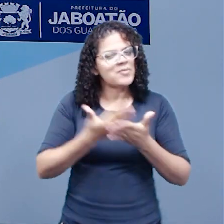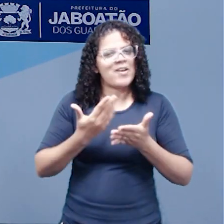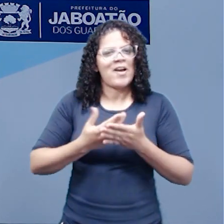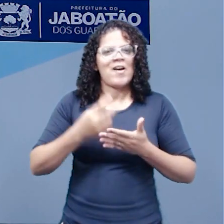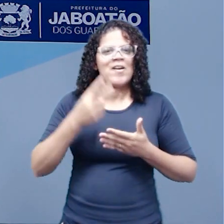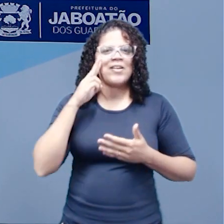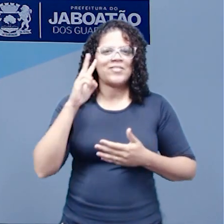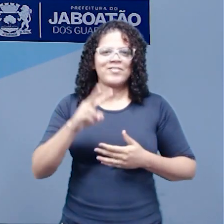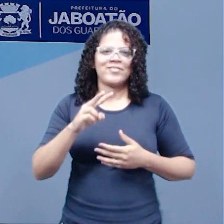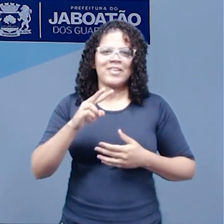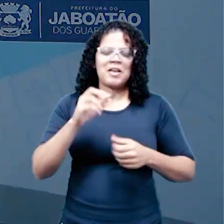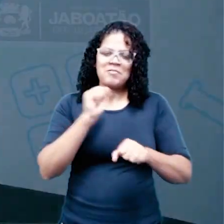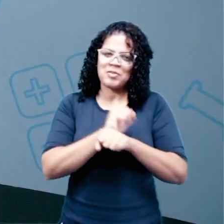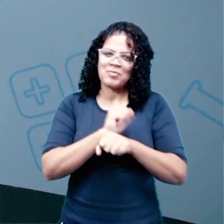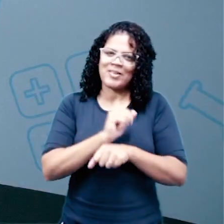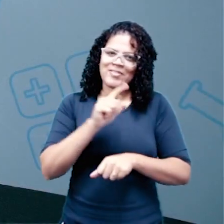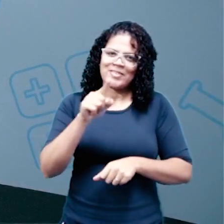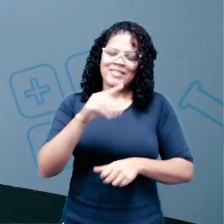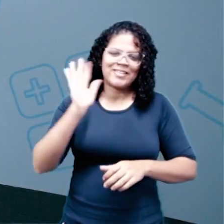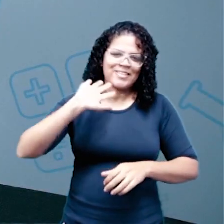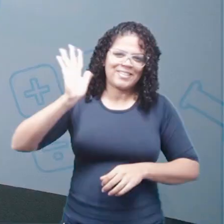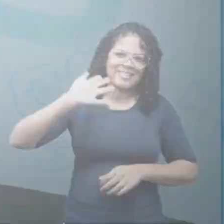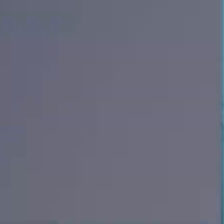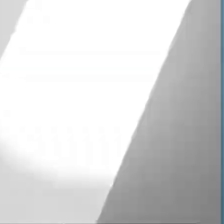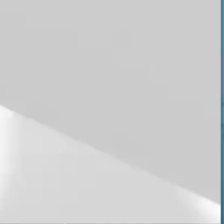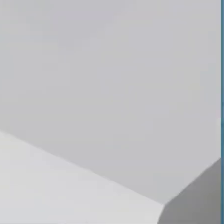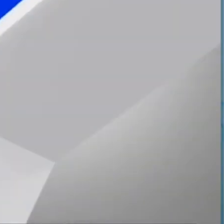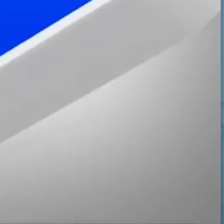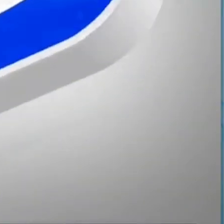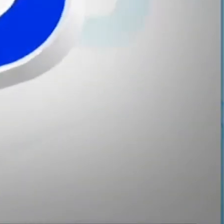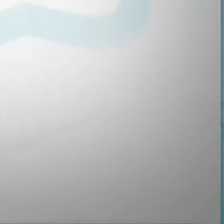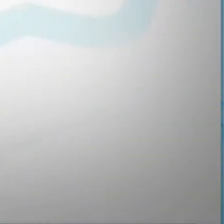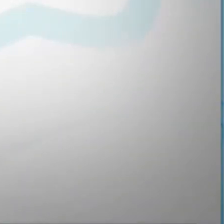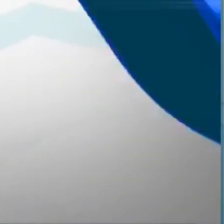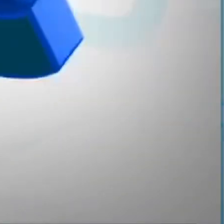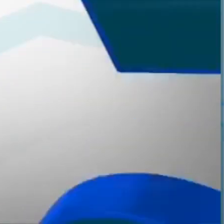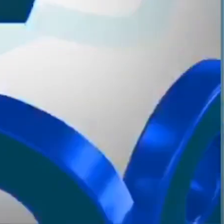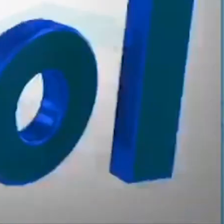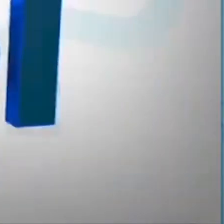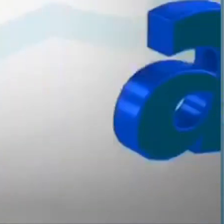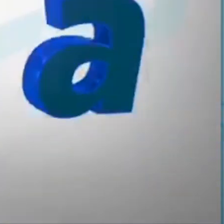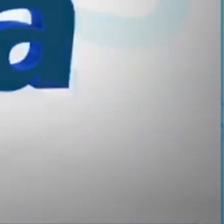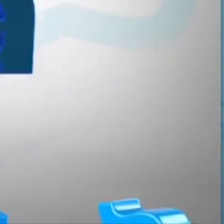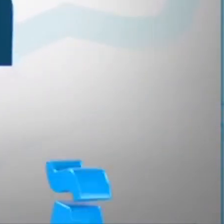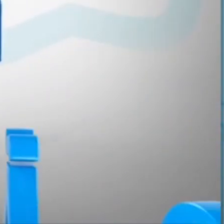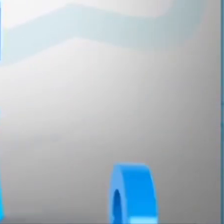tá certo? Então eu espero vocês e até lá. Tchau!